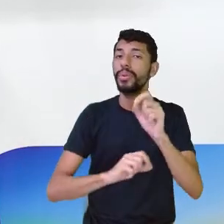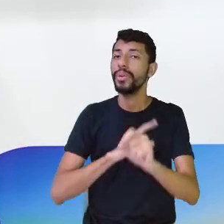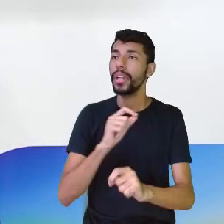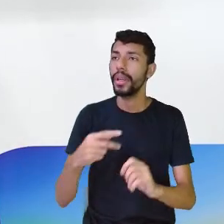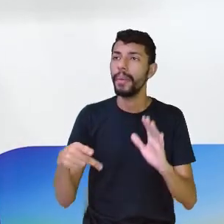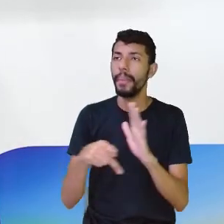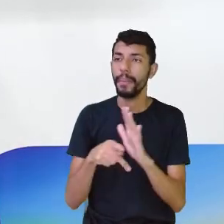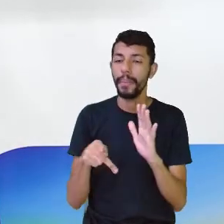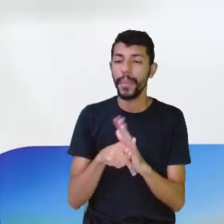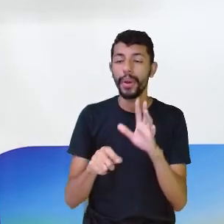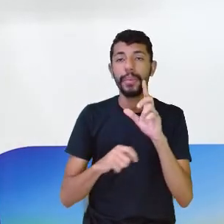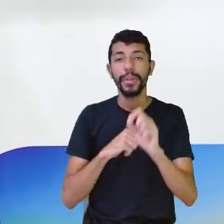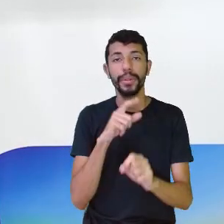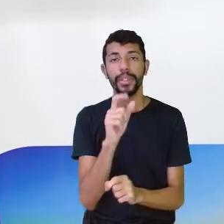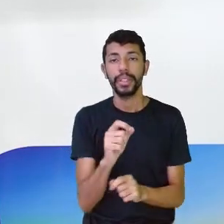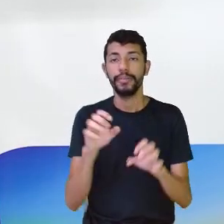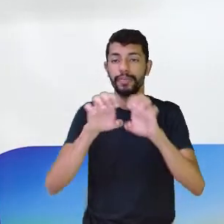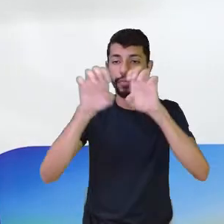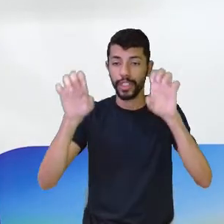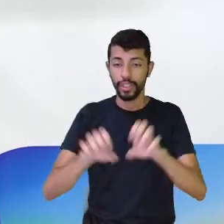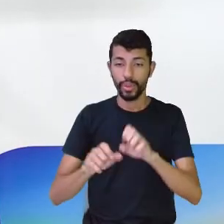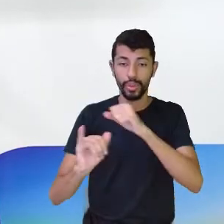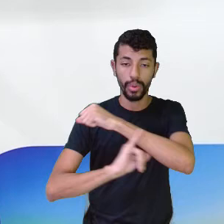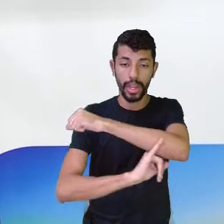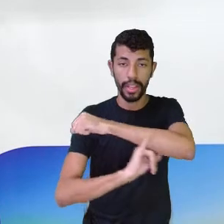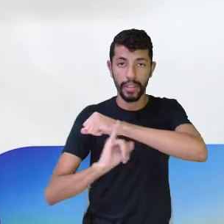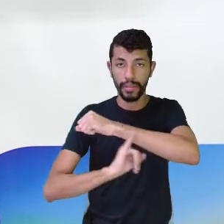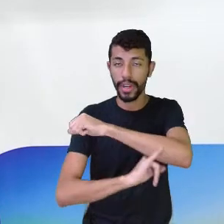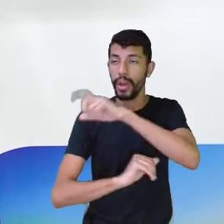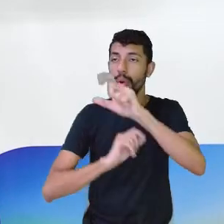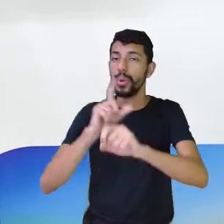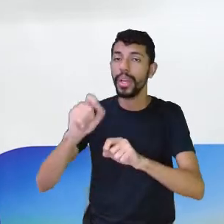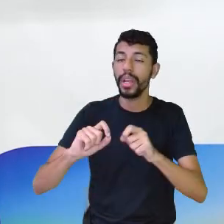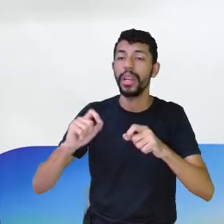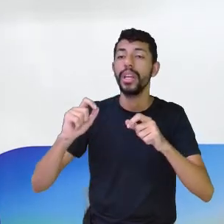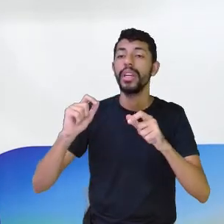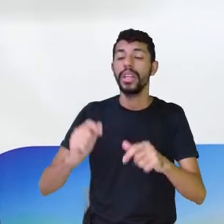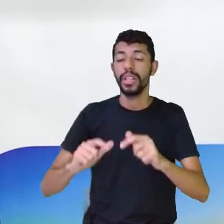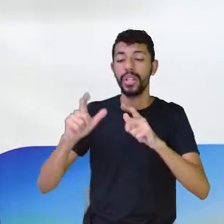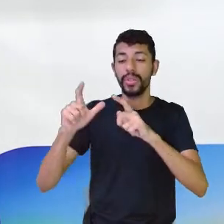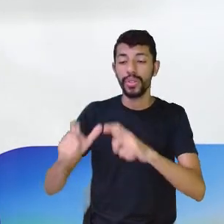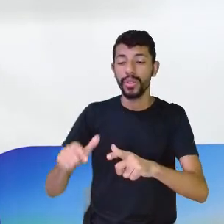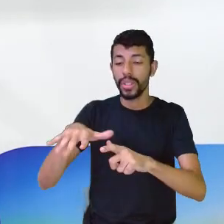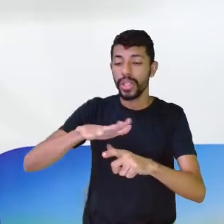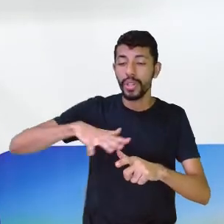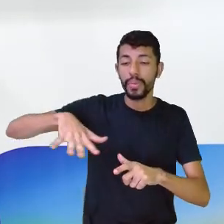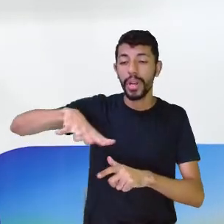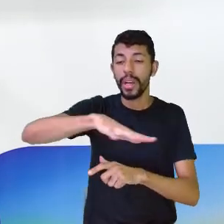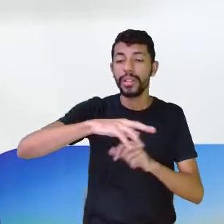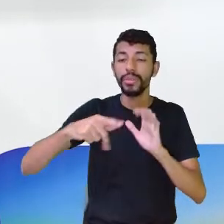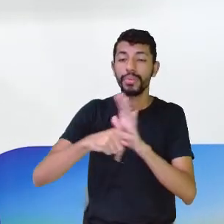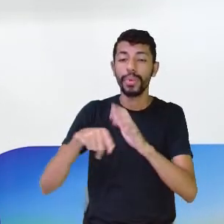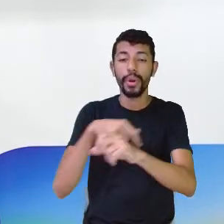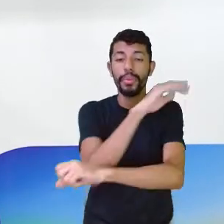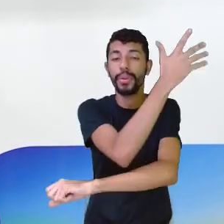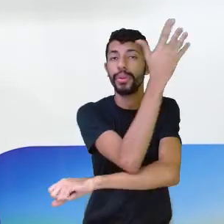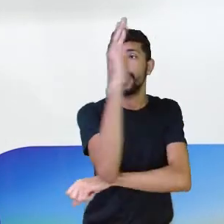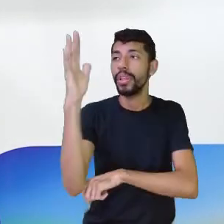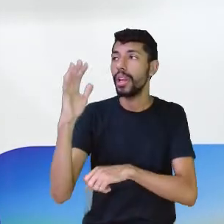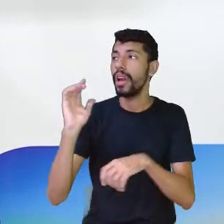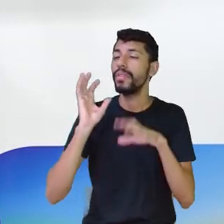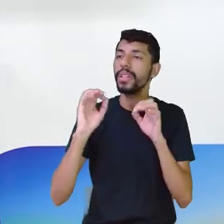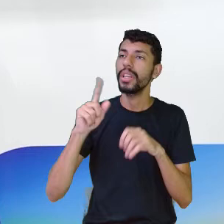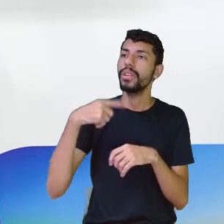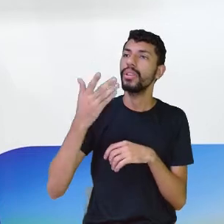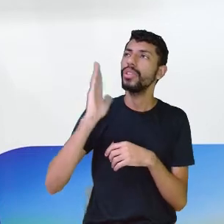da sua planta, dentro da sua estrutura, dentro do seu projeto, os espaços de área verde. A gente já começa